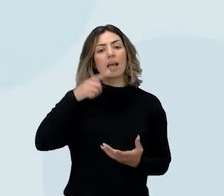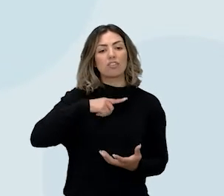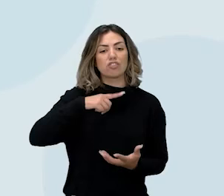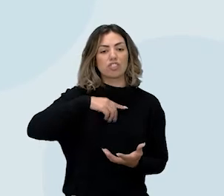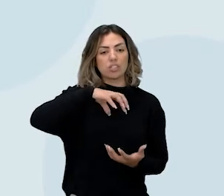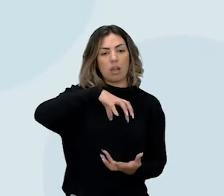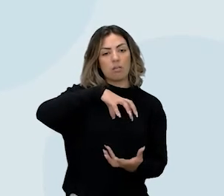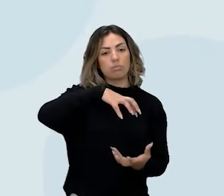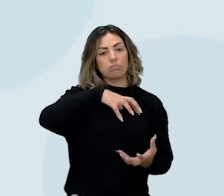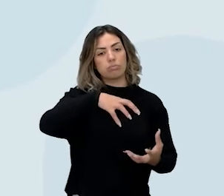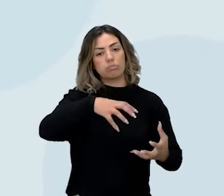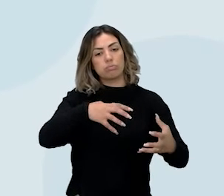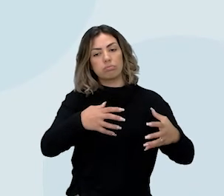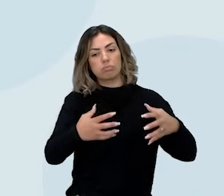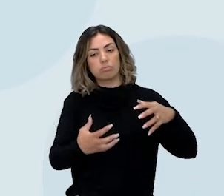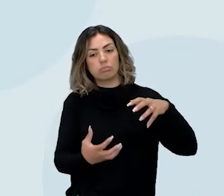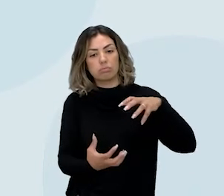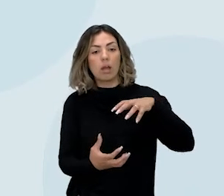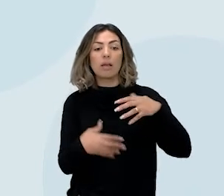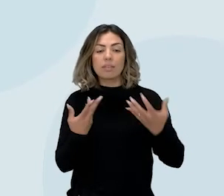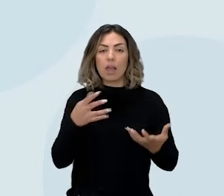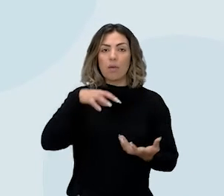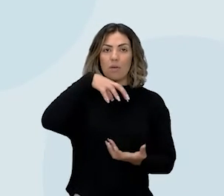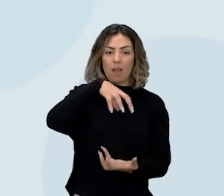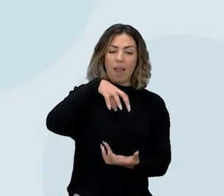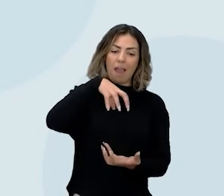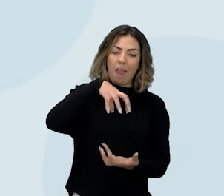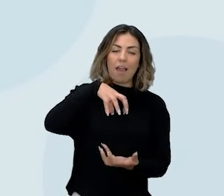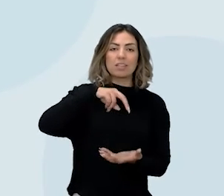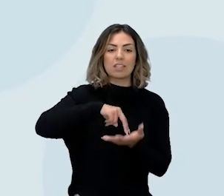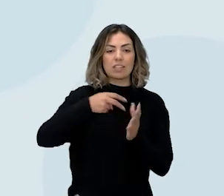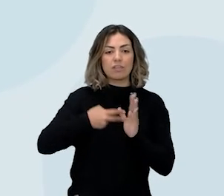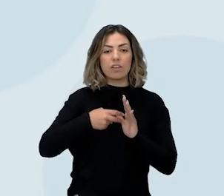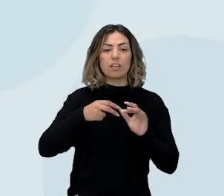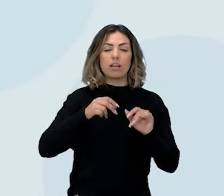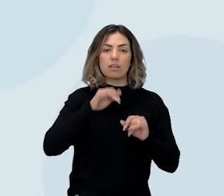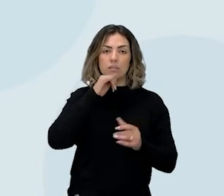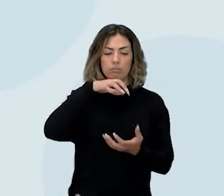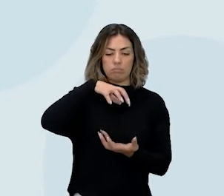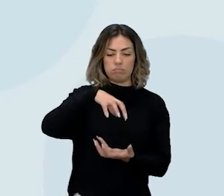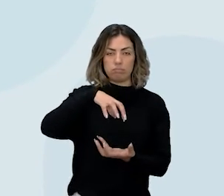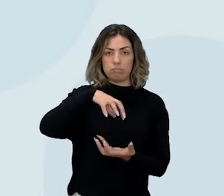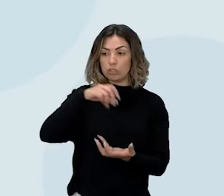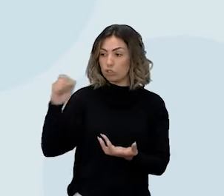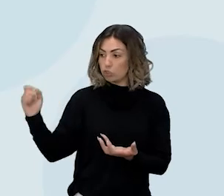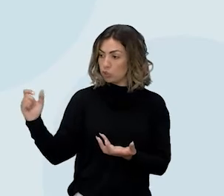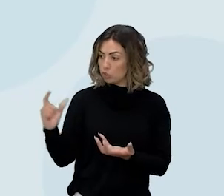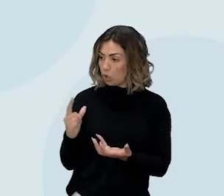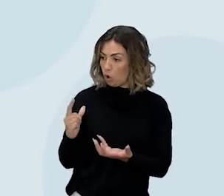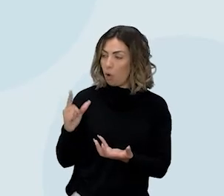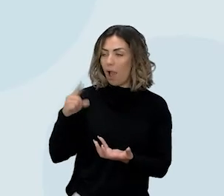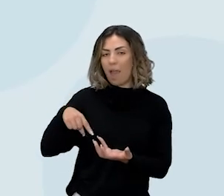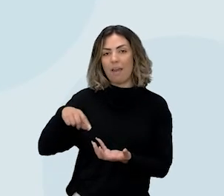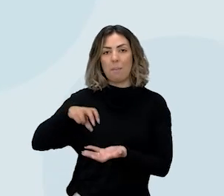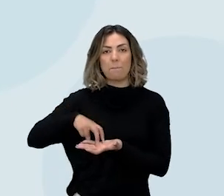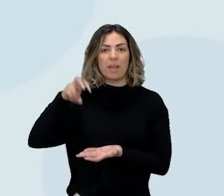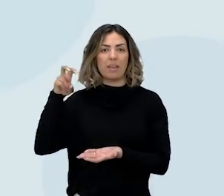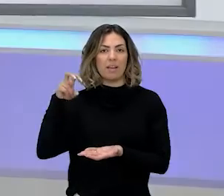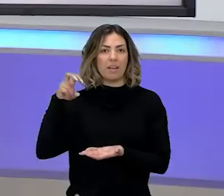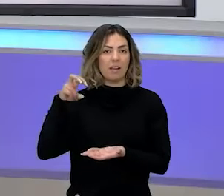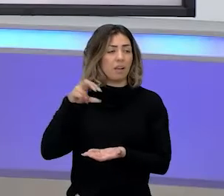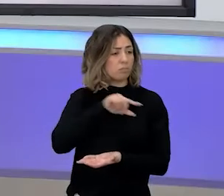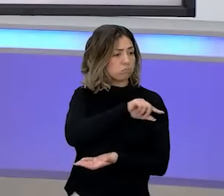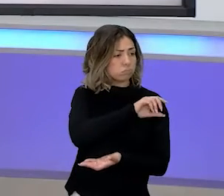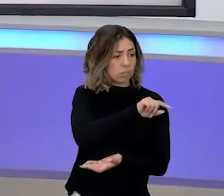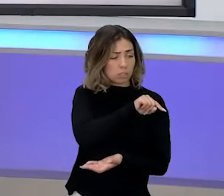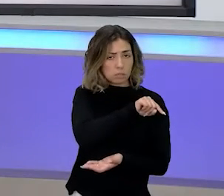Terra, ó, aqui do lado de cá vai ser dia, do lado de cá é noite, né? Quando você está virado para o Sol é dia, quando você está de costa para o Sol é noite,